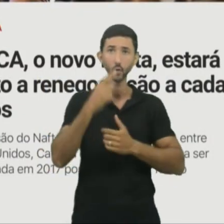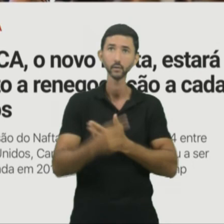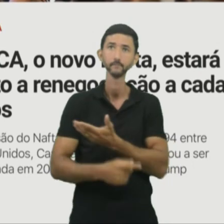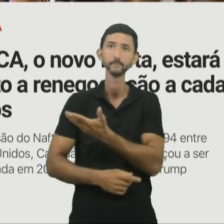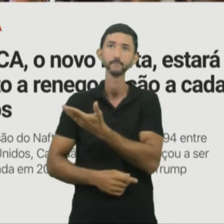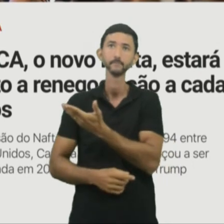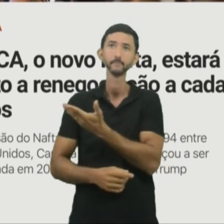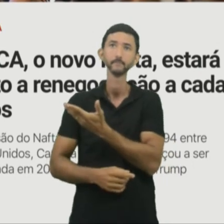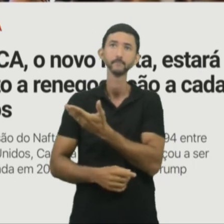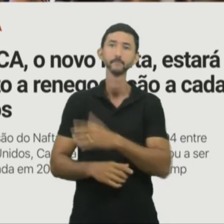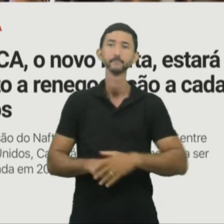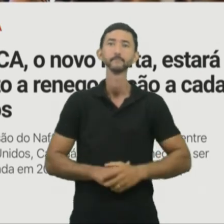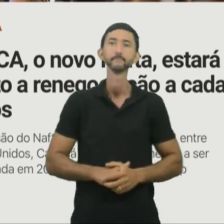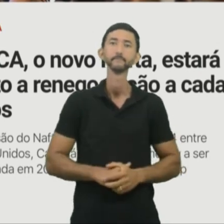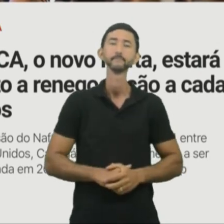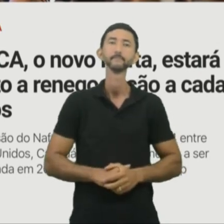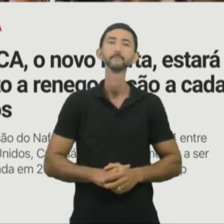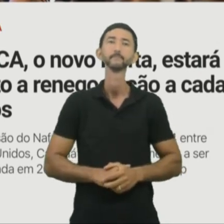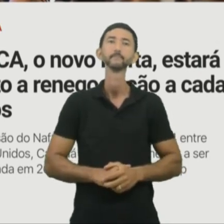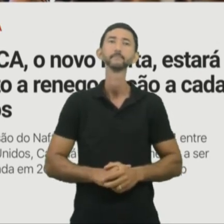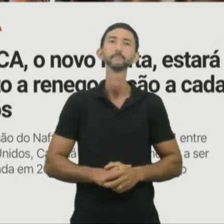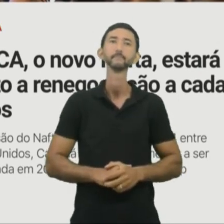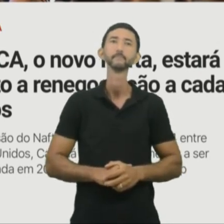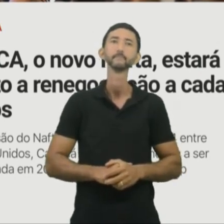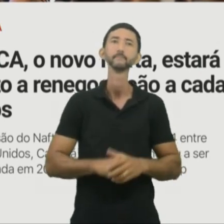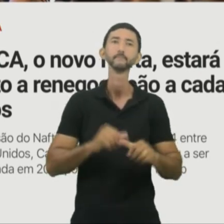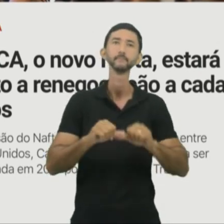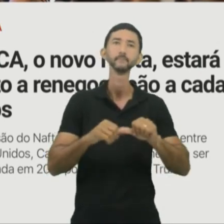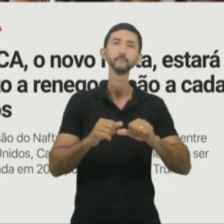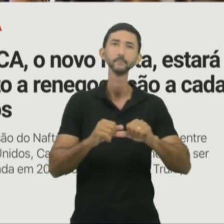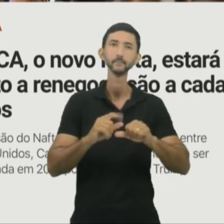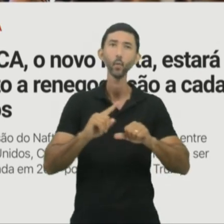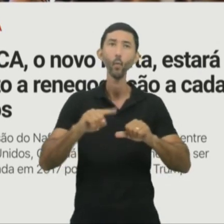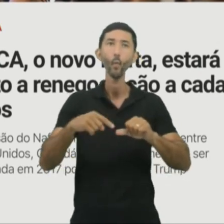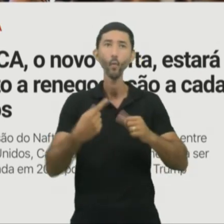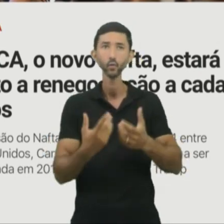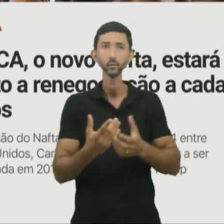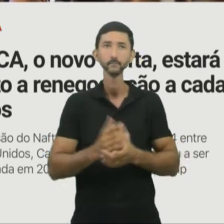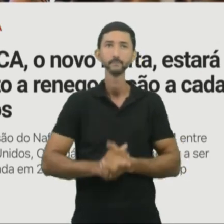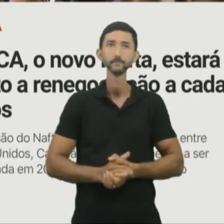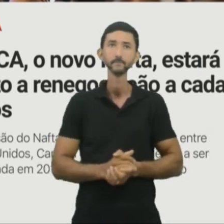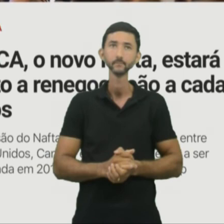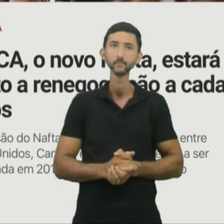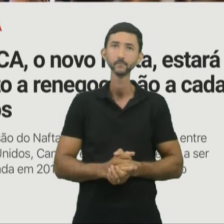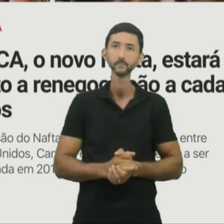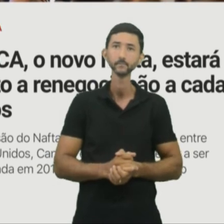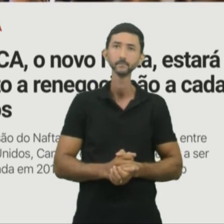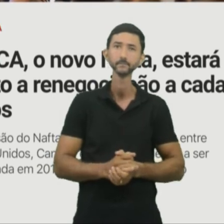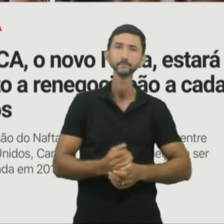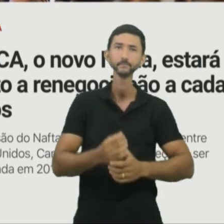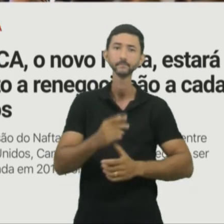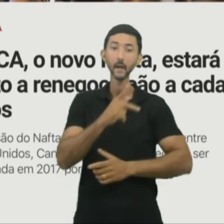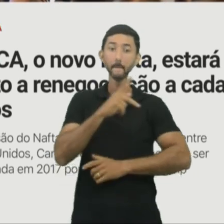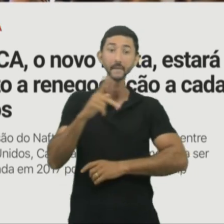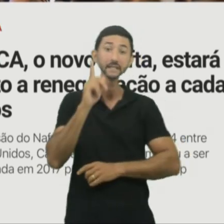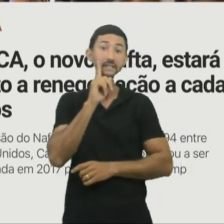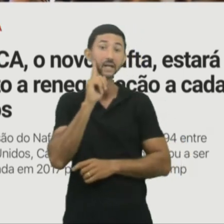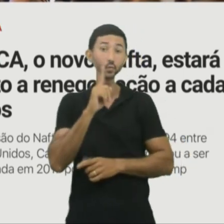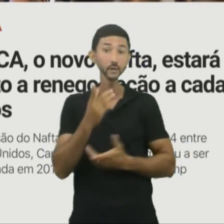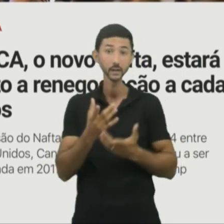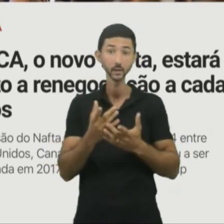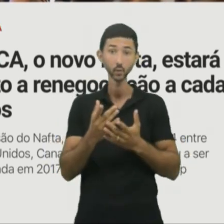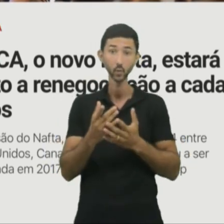slide, substituíram o acordo por outro. A primeira notícia diz: Trump abandona